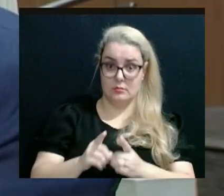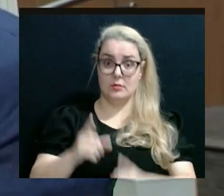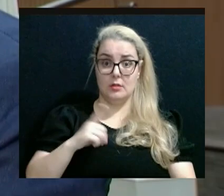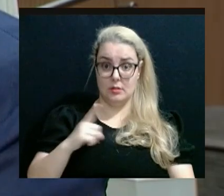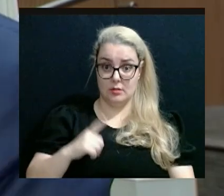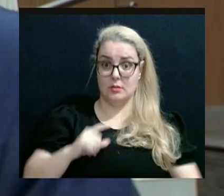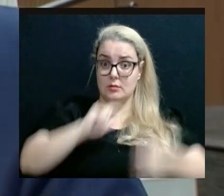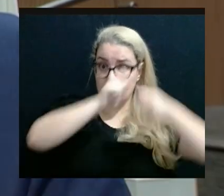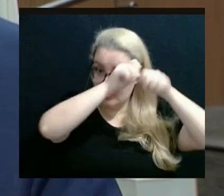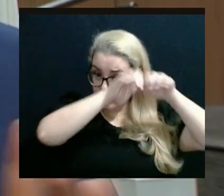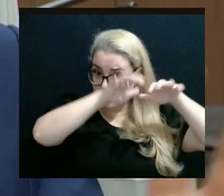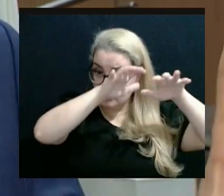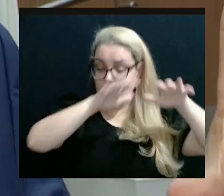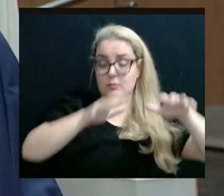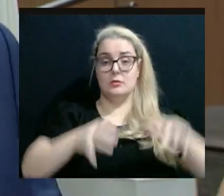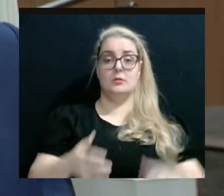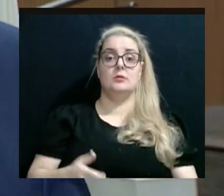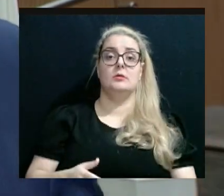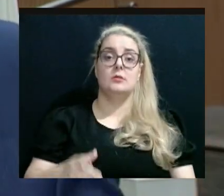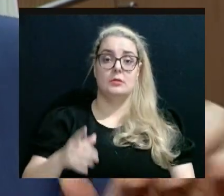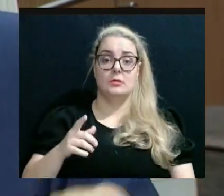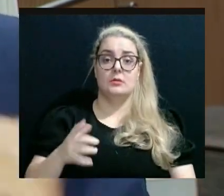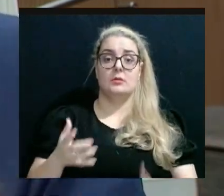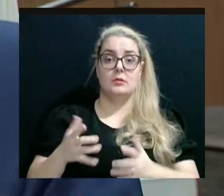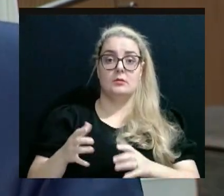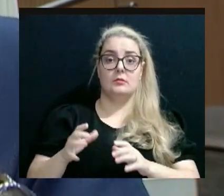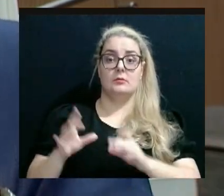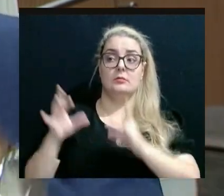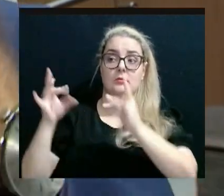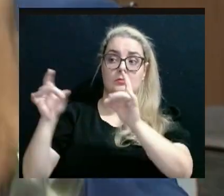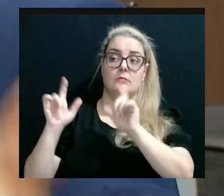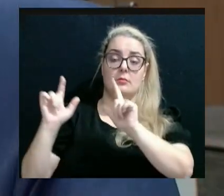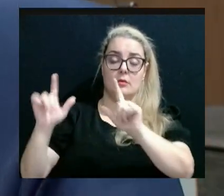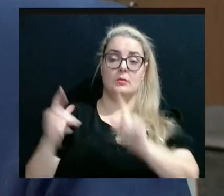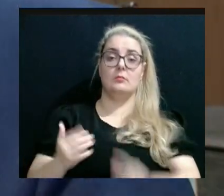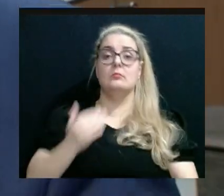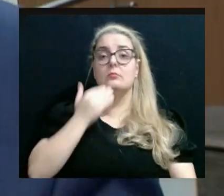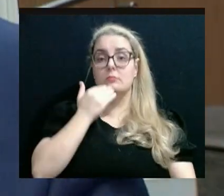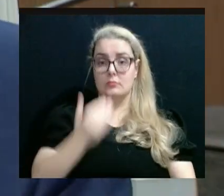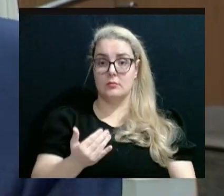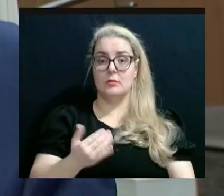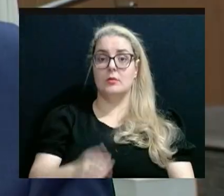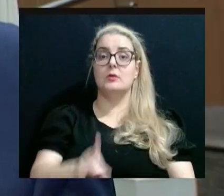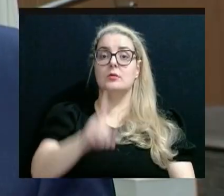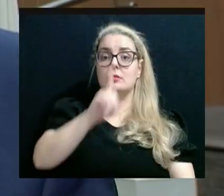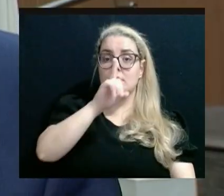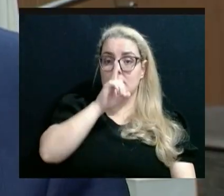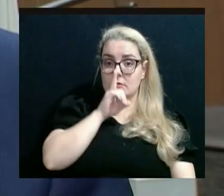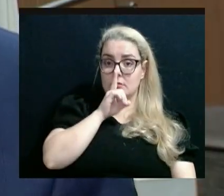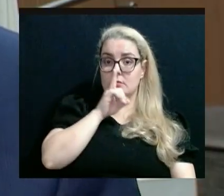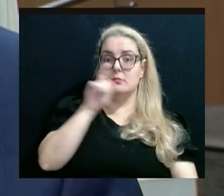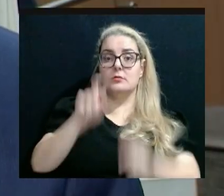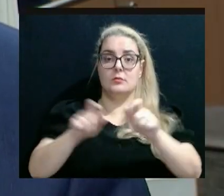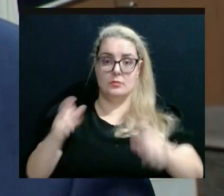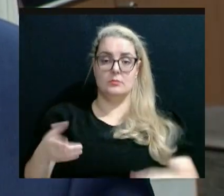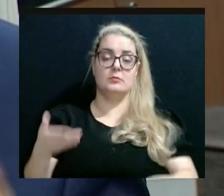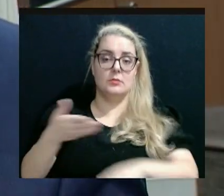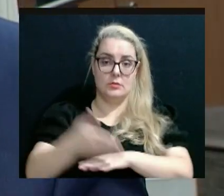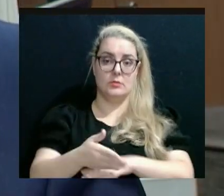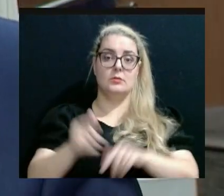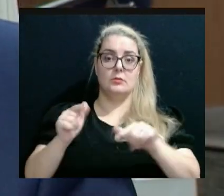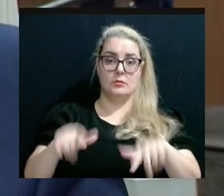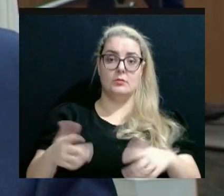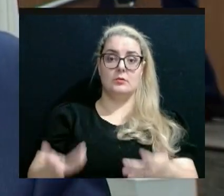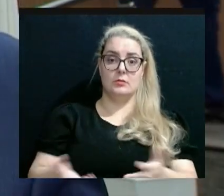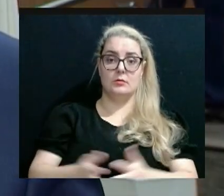do espectro do autismo, a gente quer que seja fixada uma placa, solicitando silêncio, né, das pessoas que estiverem ali naquele ambiente. E